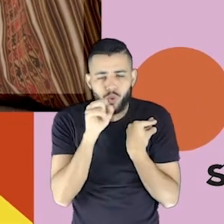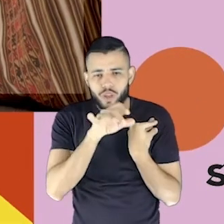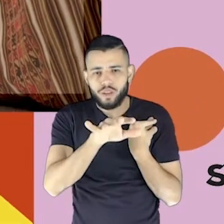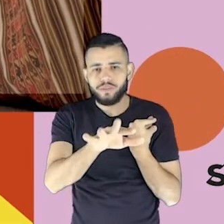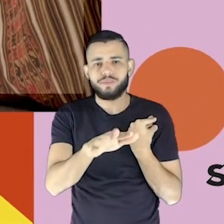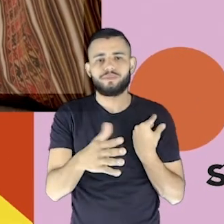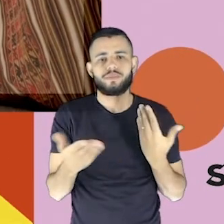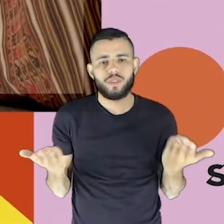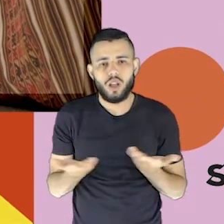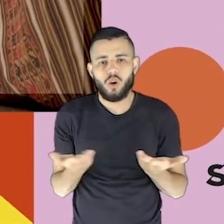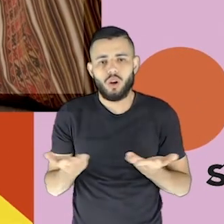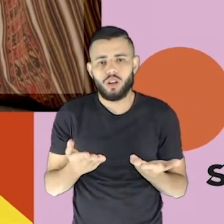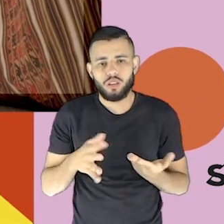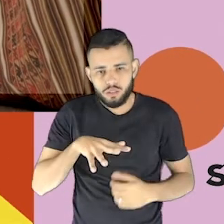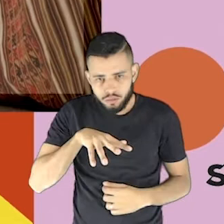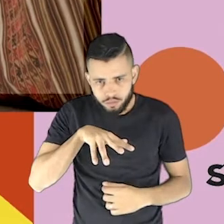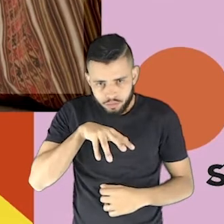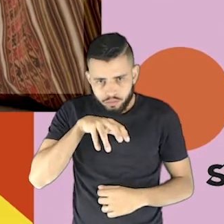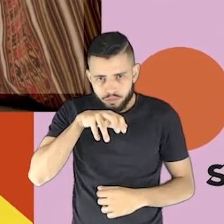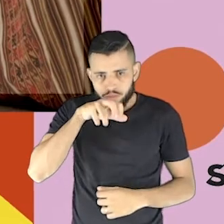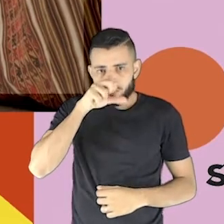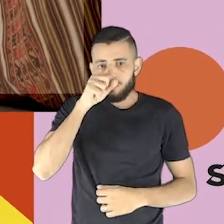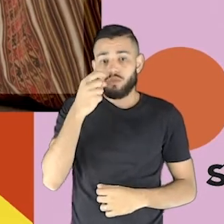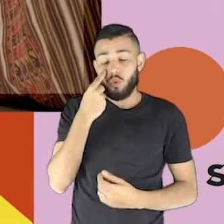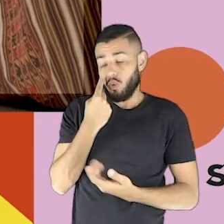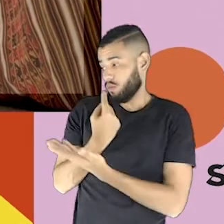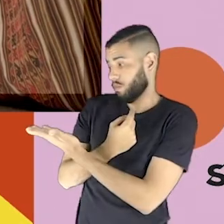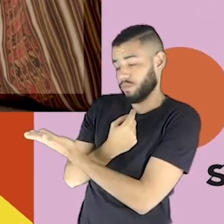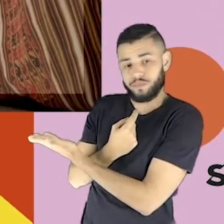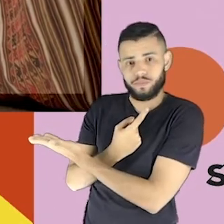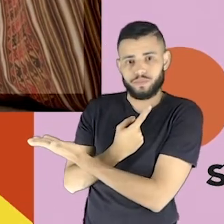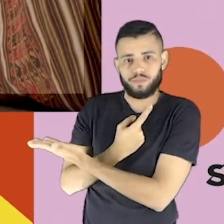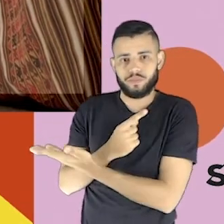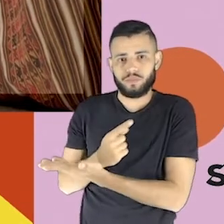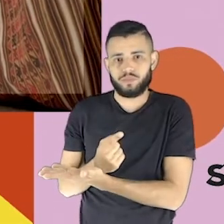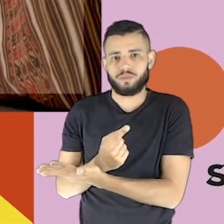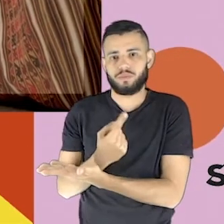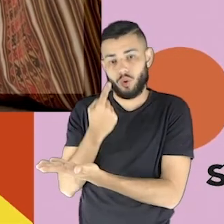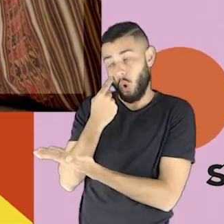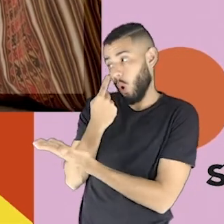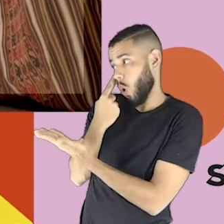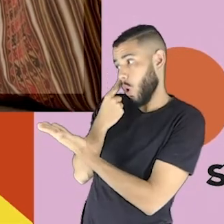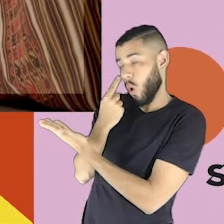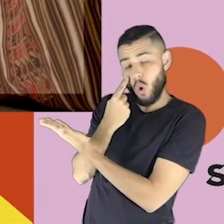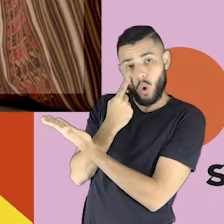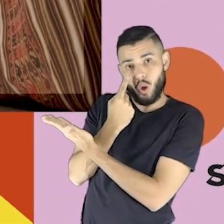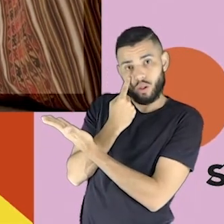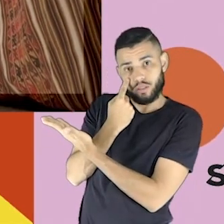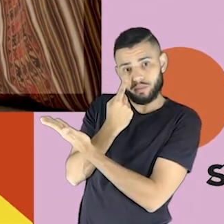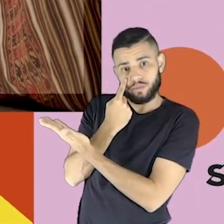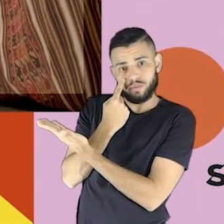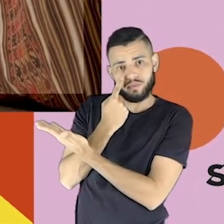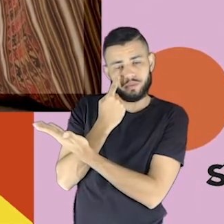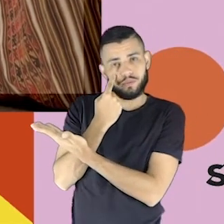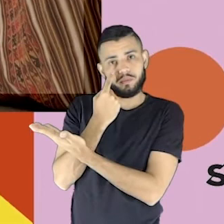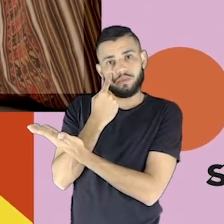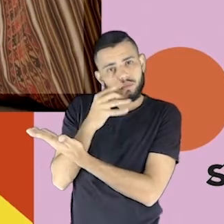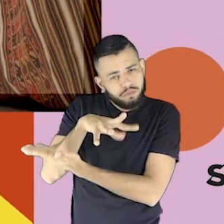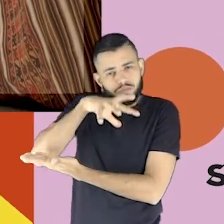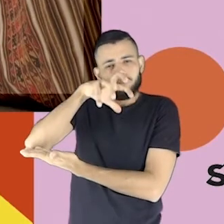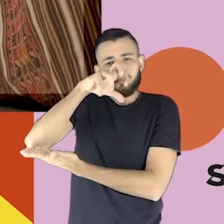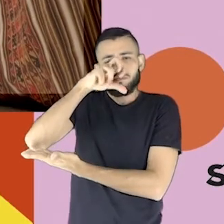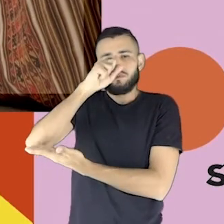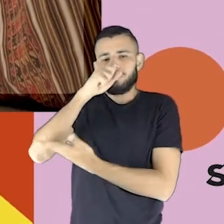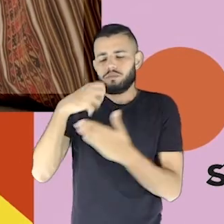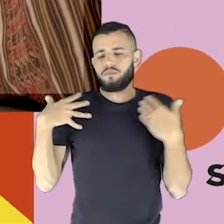Próxima inspiração, vou acrescentar os braços. Subo pela frente. Abre o peito, olhe lá para as mãos, empurra a mão mais para trás, solta o ar